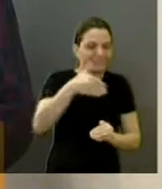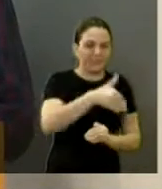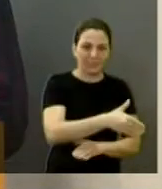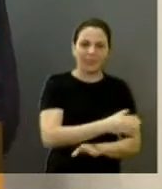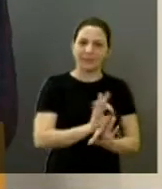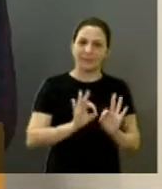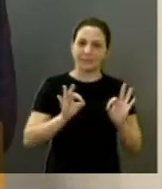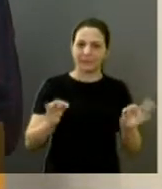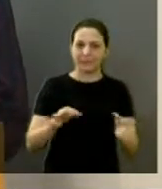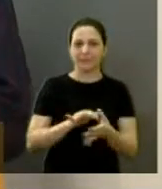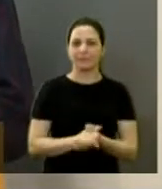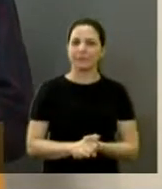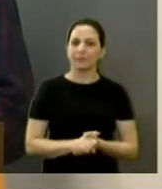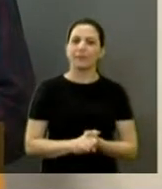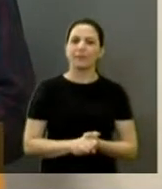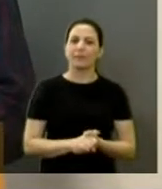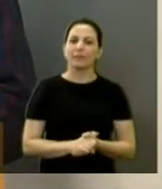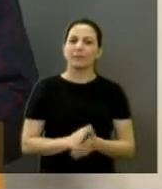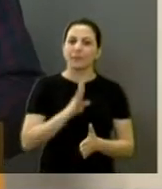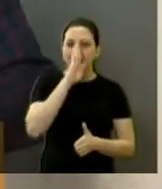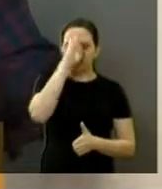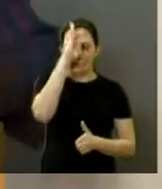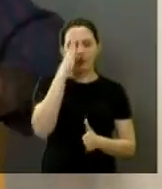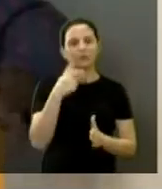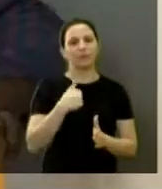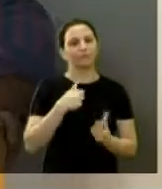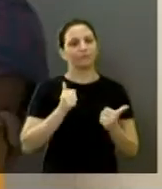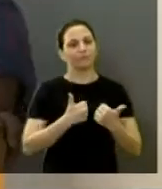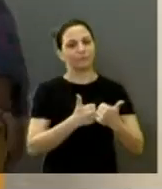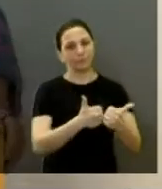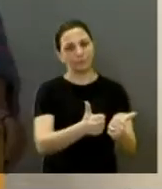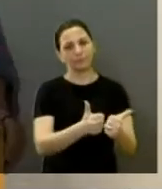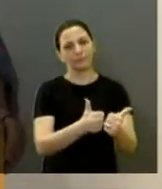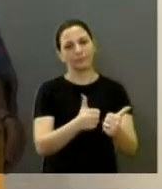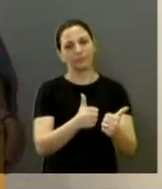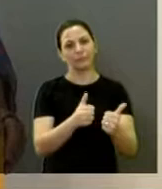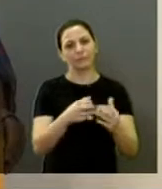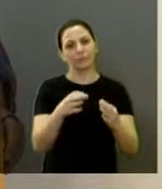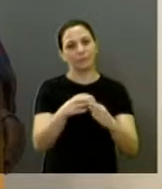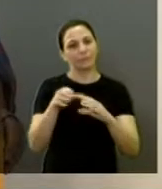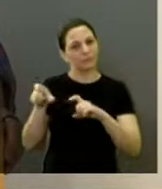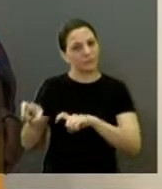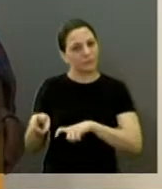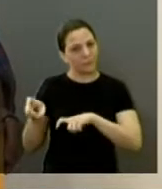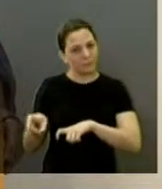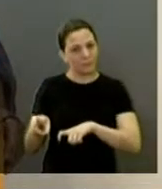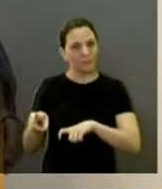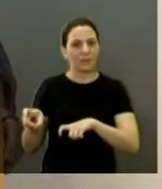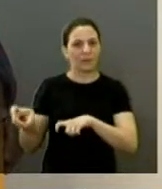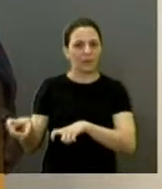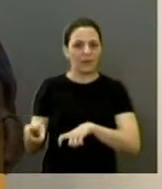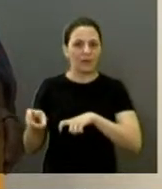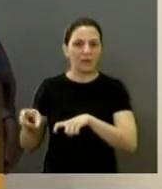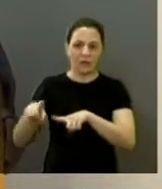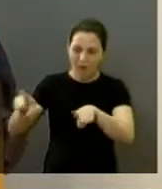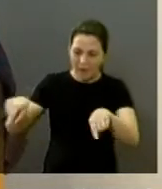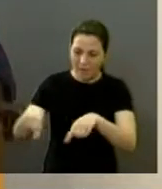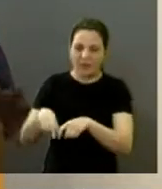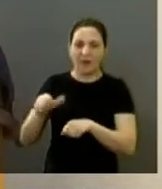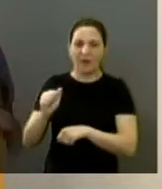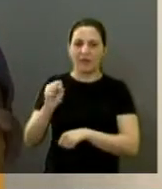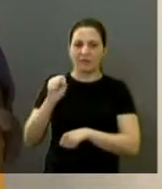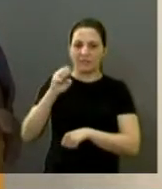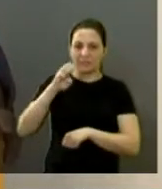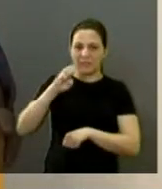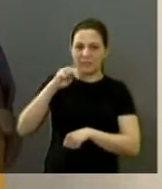linha e principalmente eu tenho acompanhado vários assentados do monte alegre do bela vista estão se